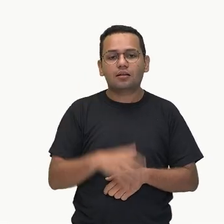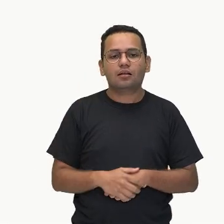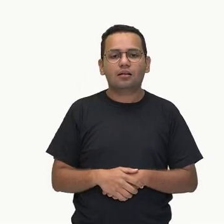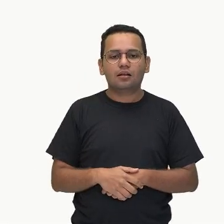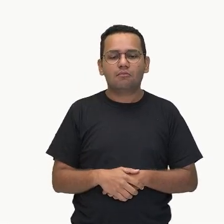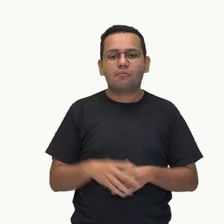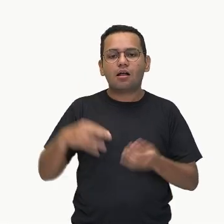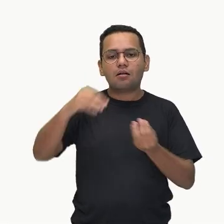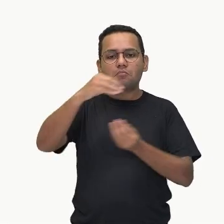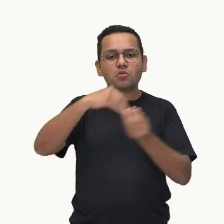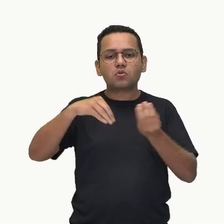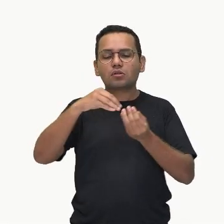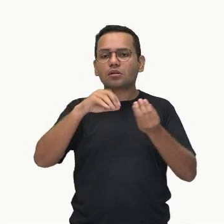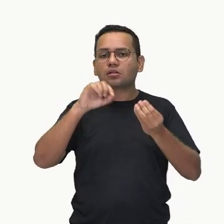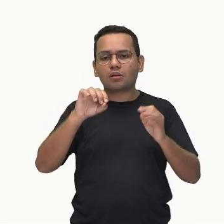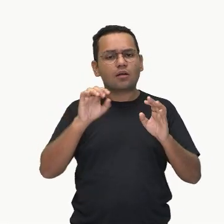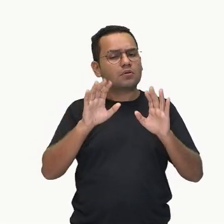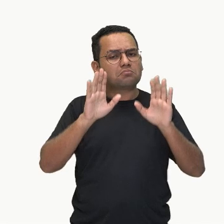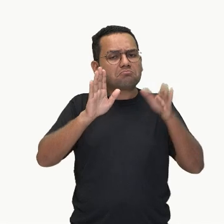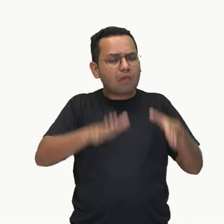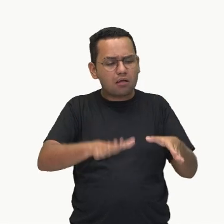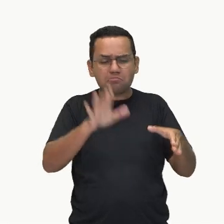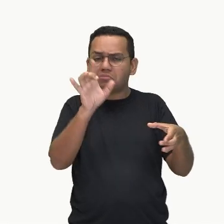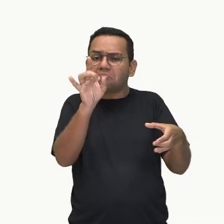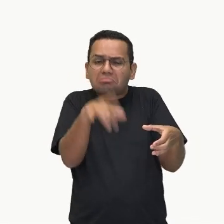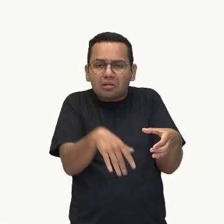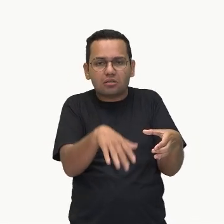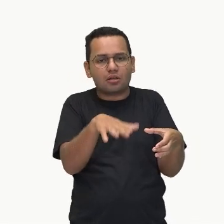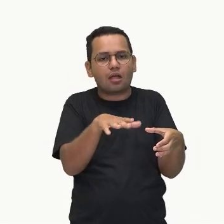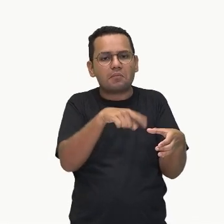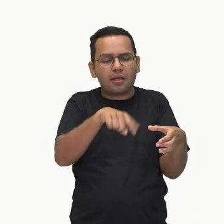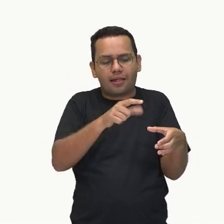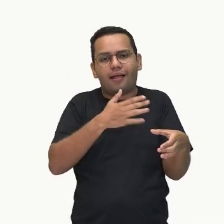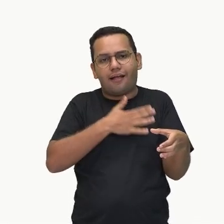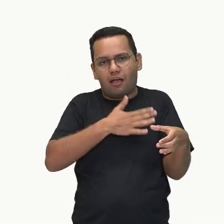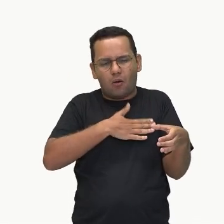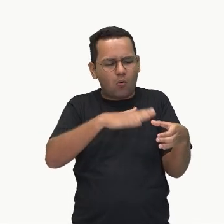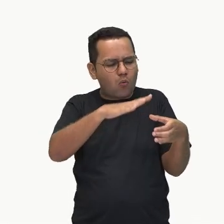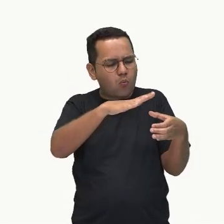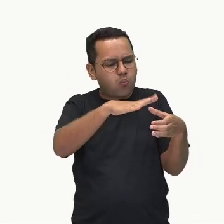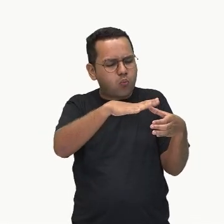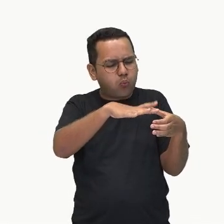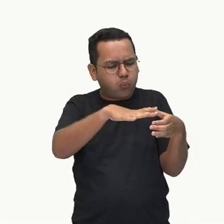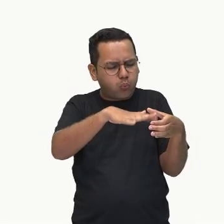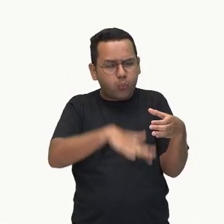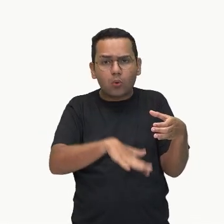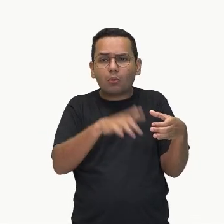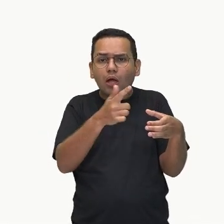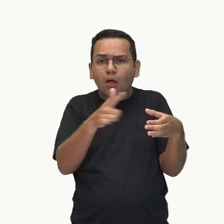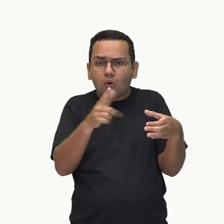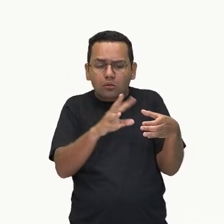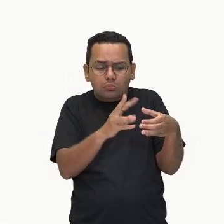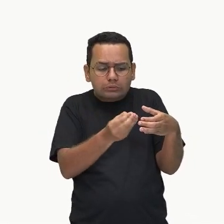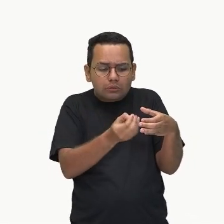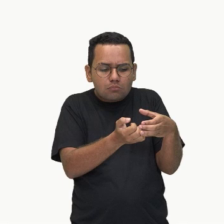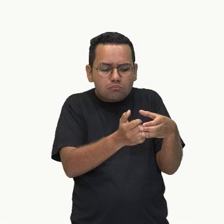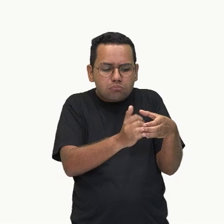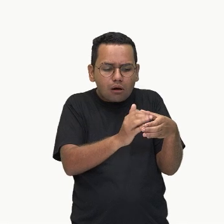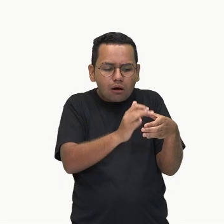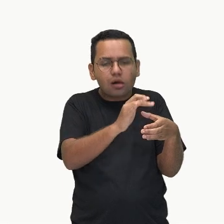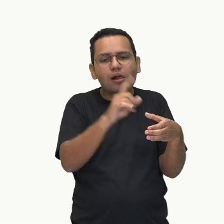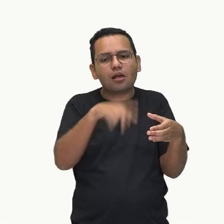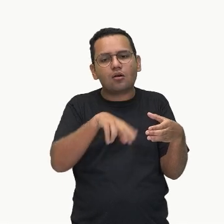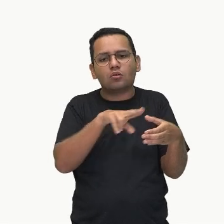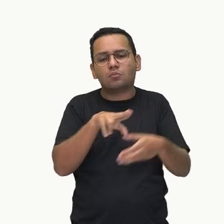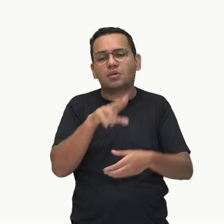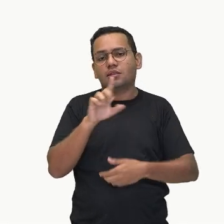fundo do recipiente. Basicamente, é esse o princípio por trás do processo de decantação.